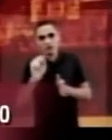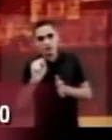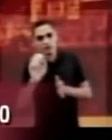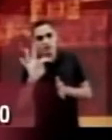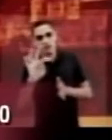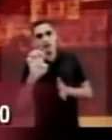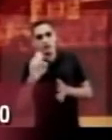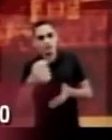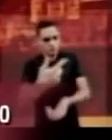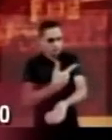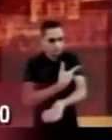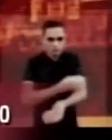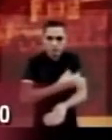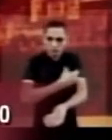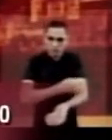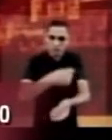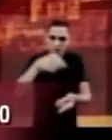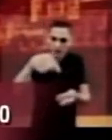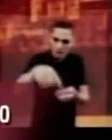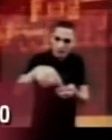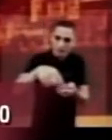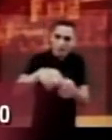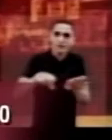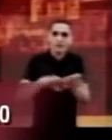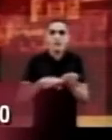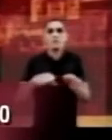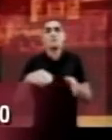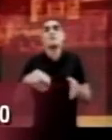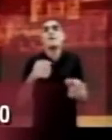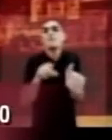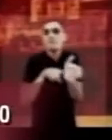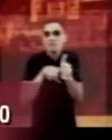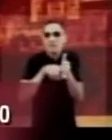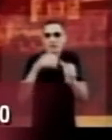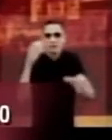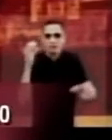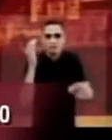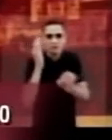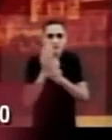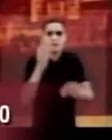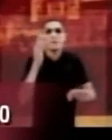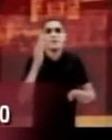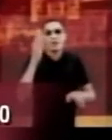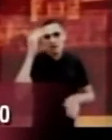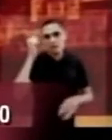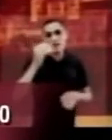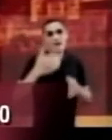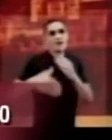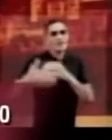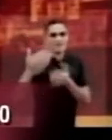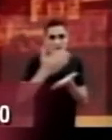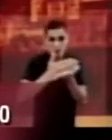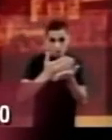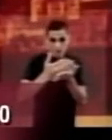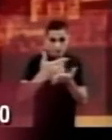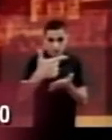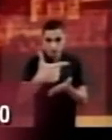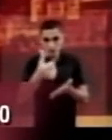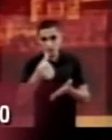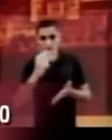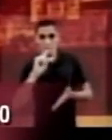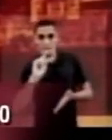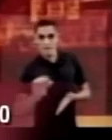faça esse inquérito sorológico. Inicialmente, eles mandaram 26 mil, mas existia muita regra. Não era um